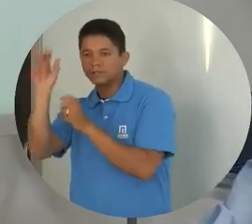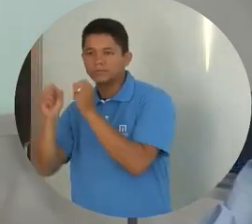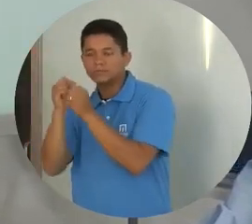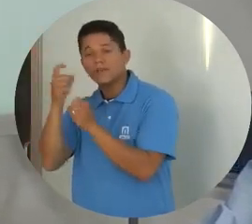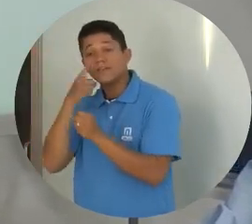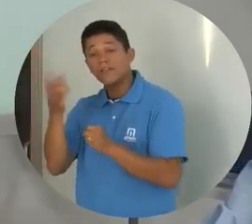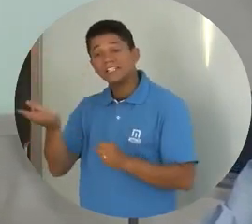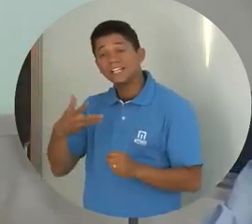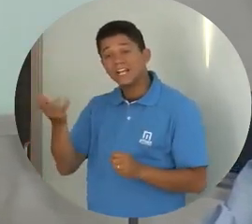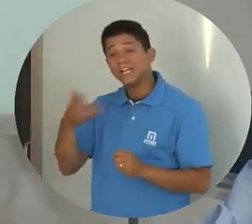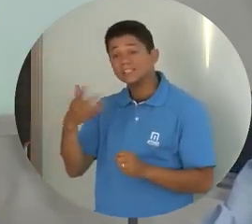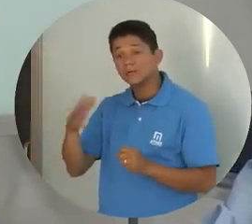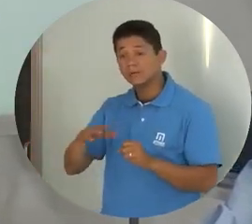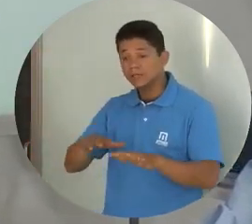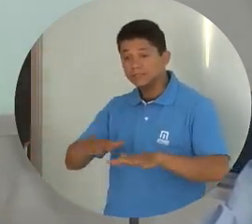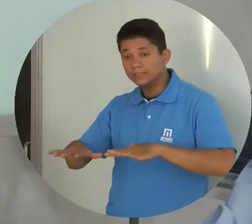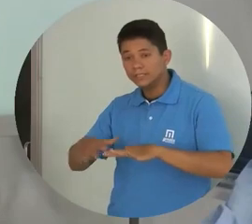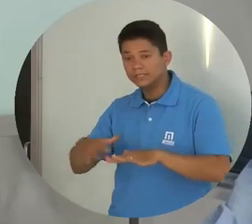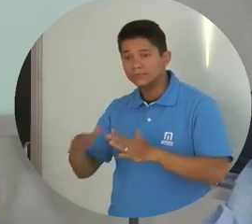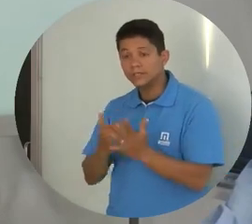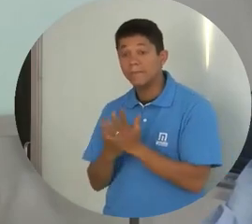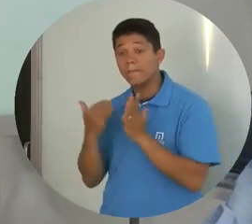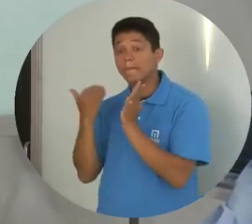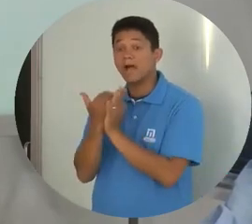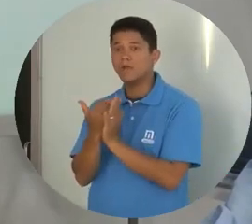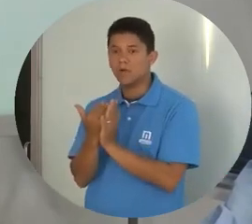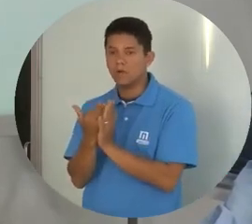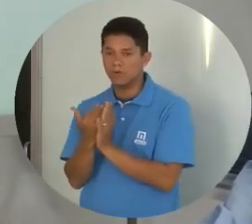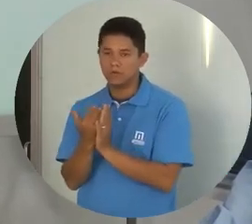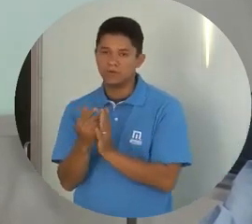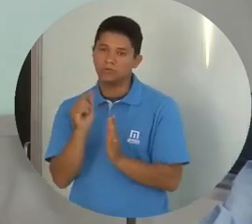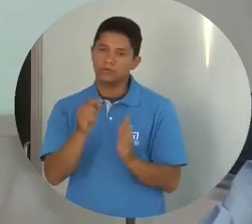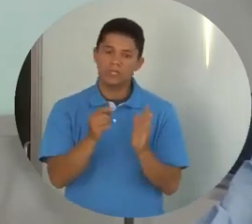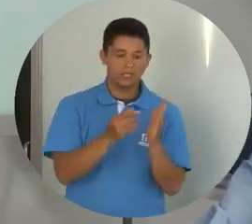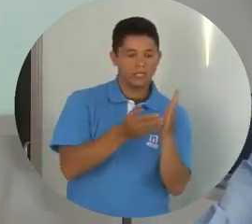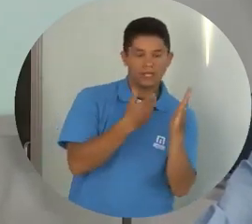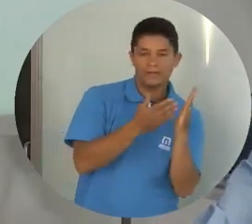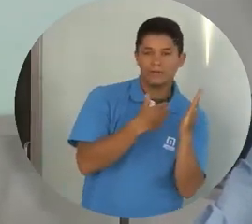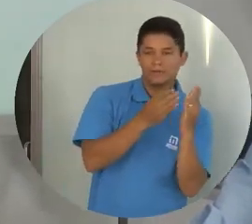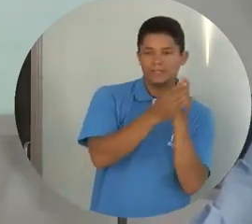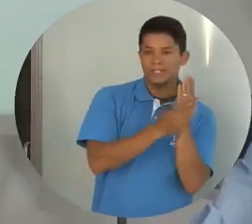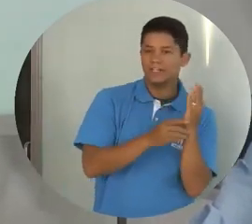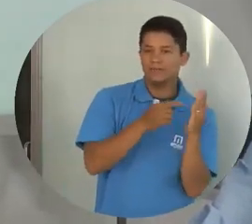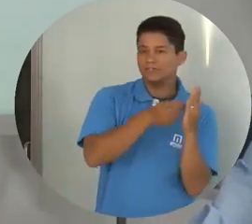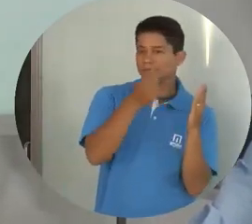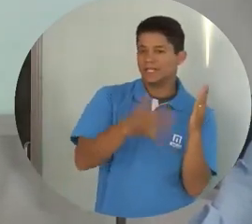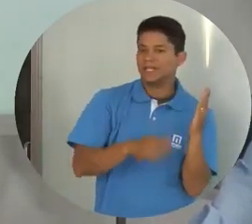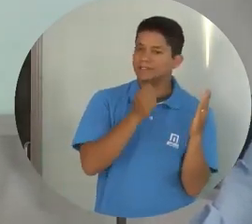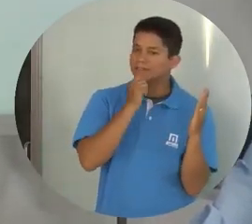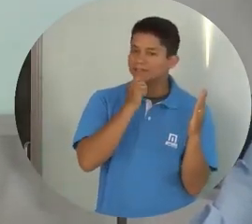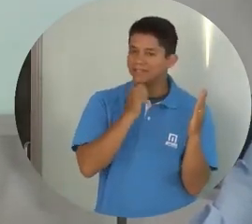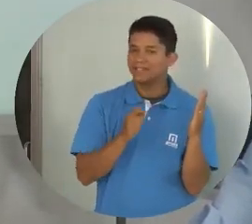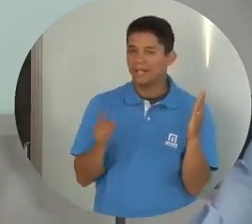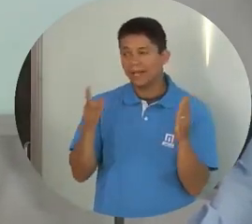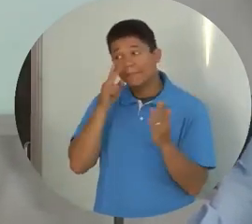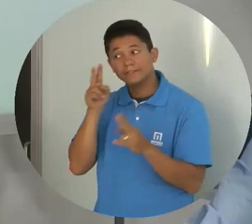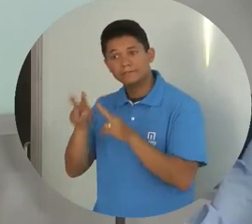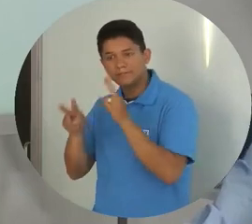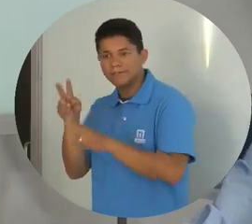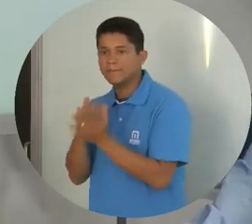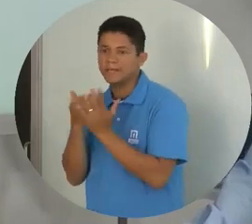acelerações sísmicas maiores do que a que tem nas bibliografias e nos códigos. Mas está vindo como